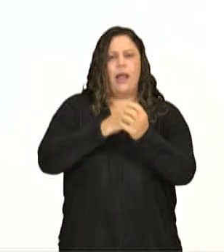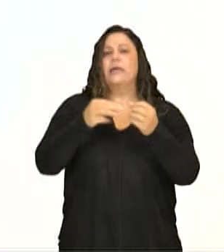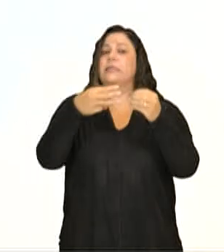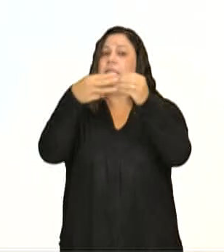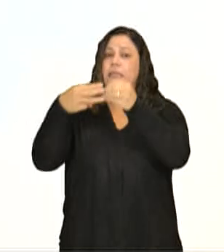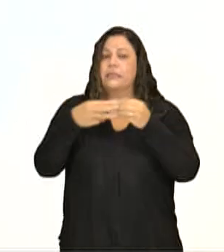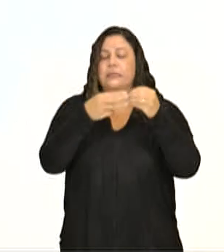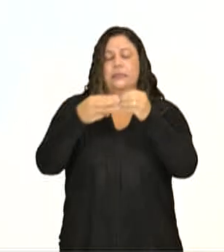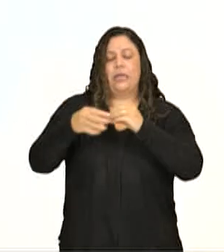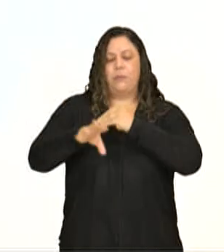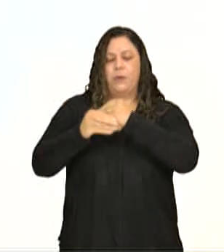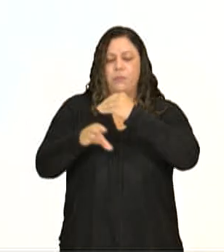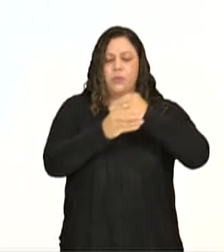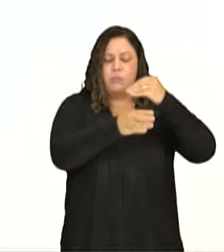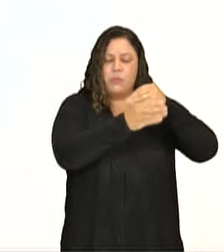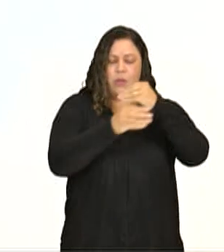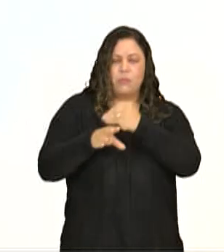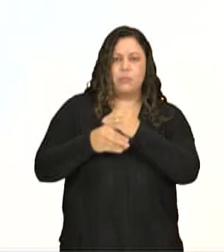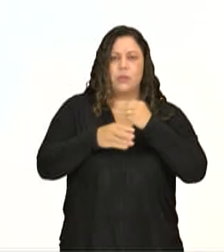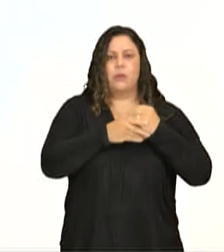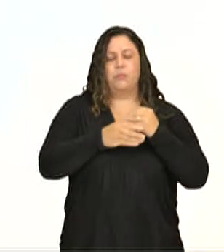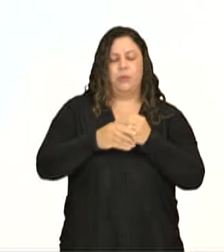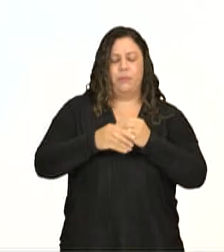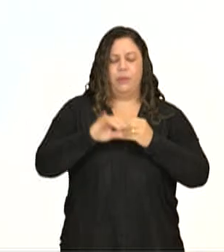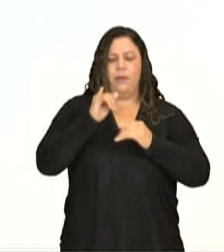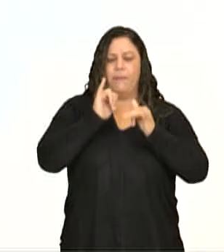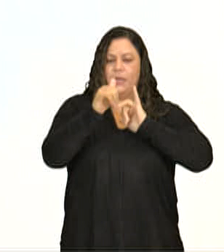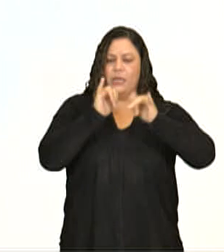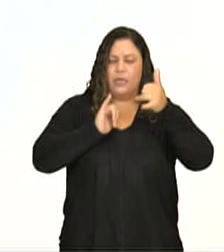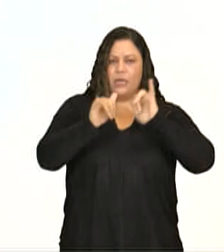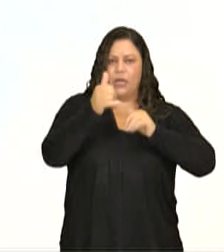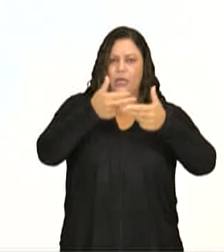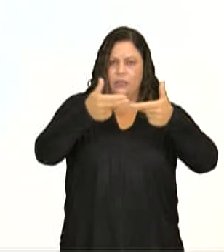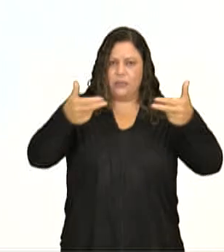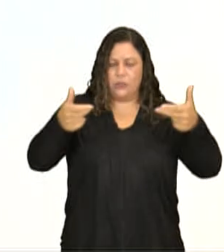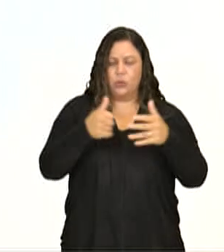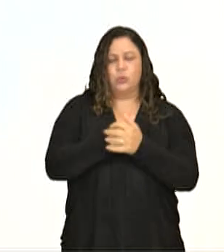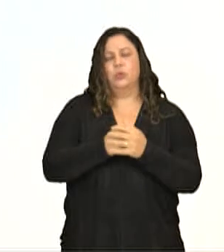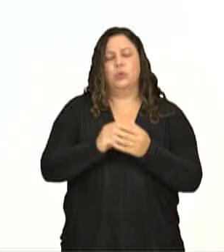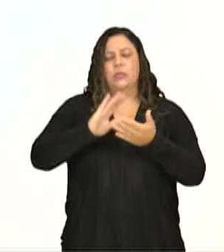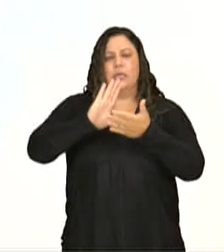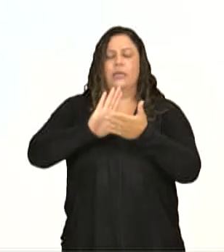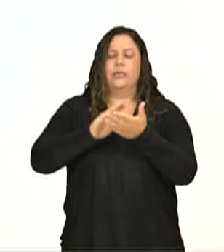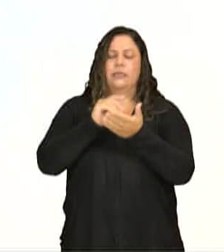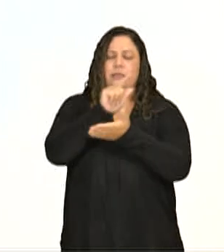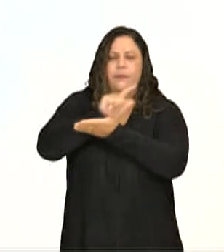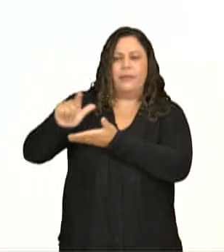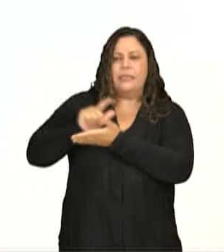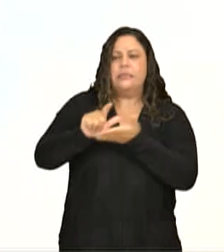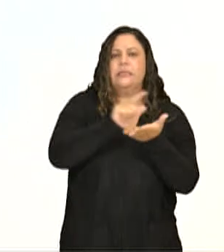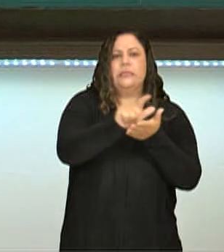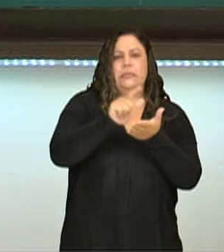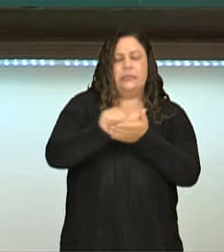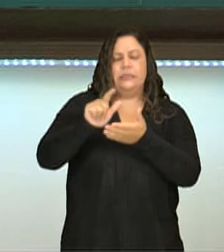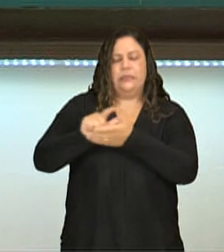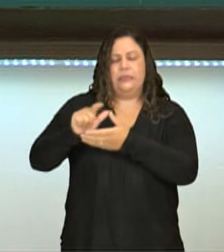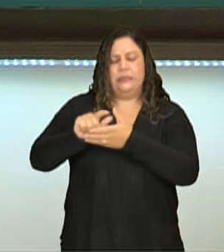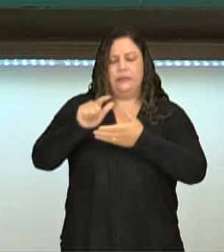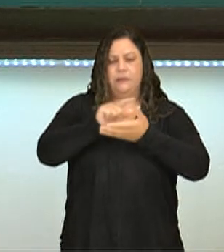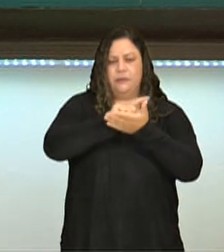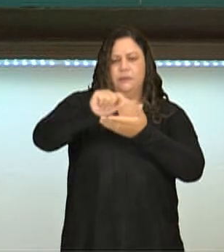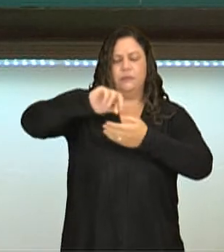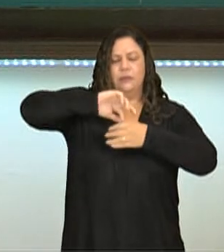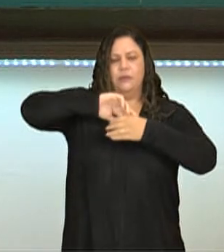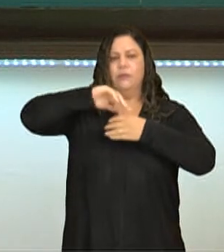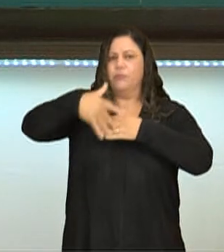receba substâncias necessárias para o seu funcionamento e, por outro lado, elimine produtos para o meio externo, toxinas e outras